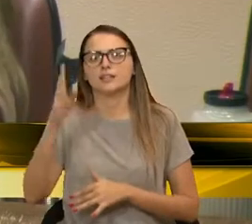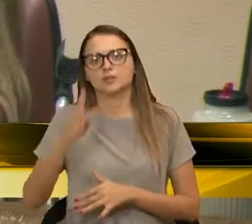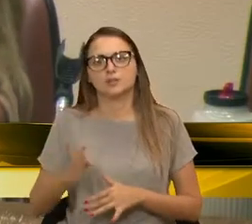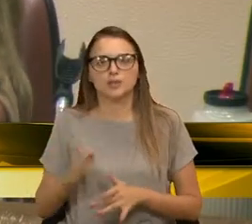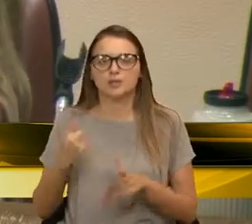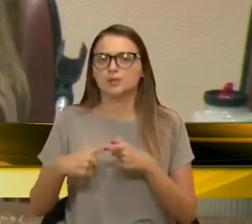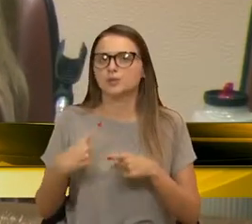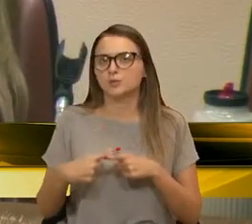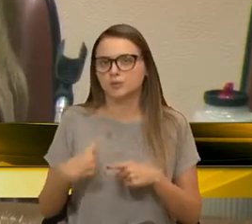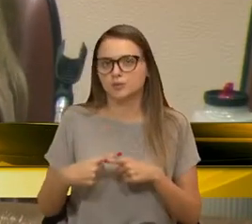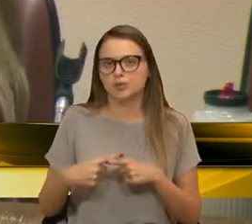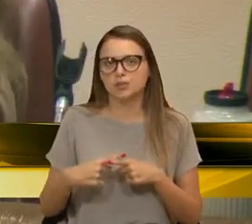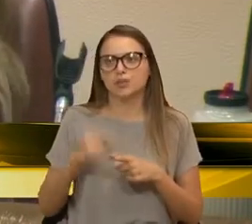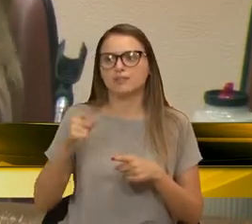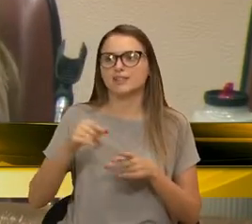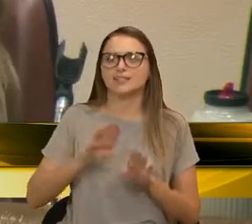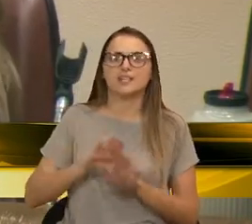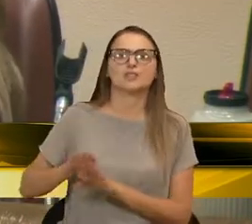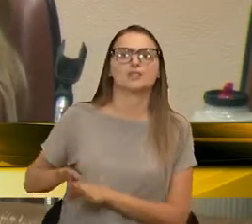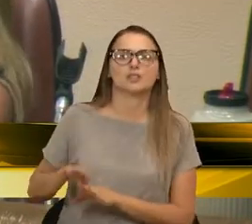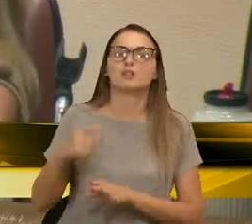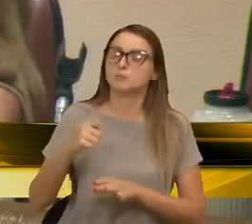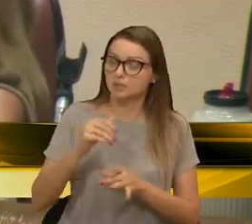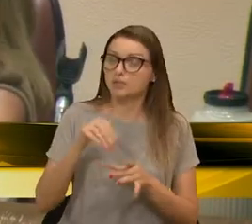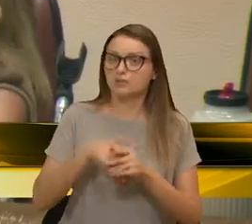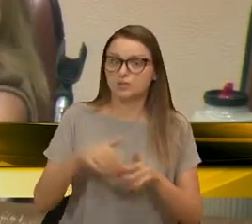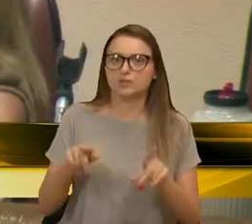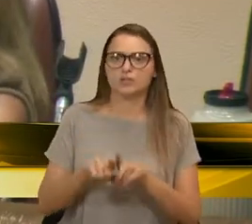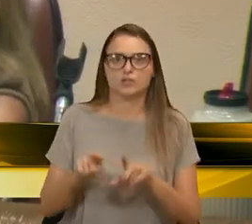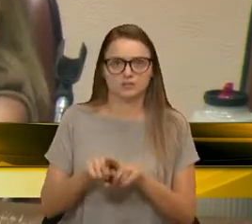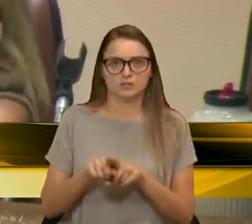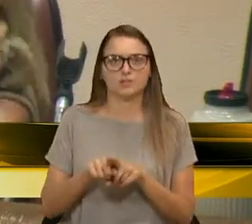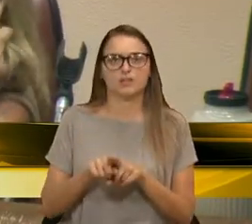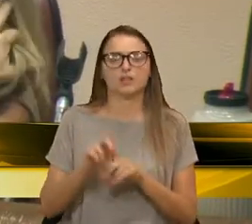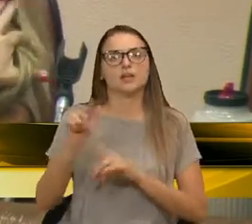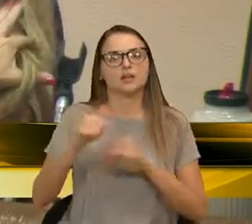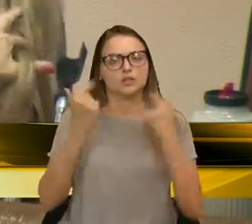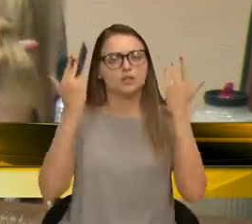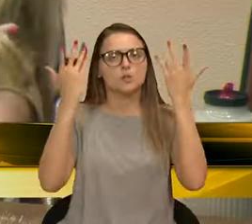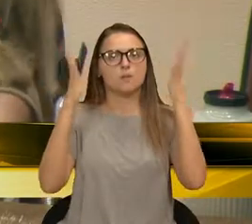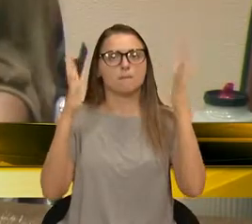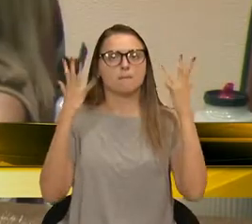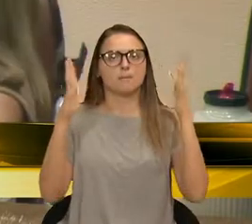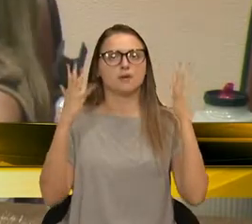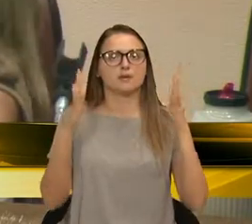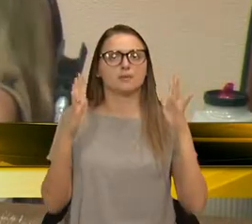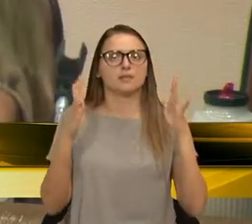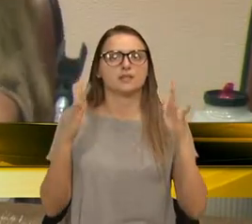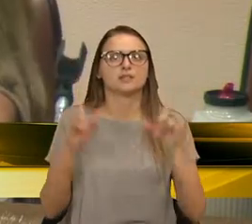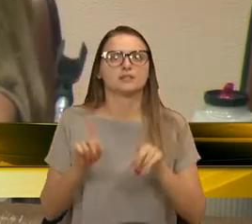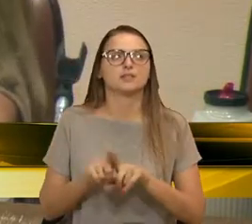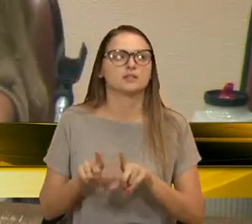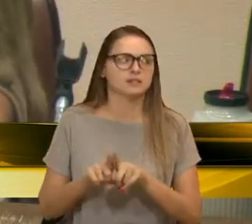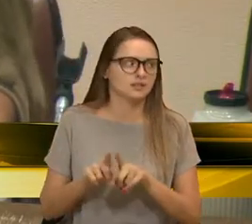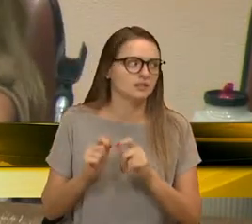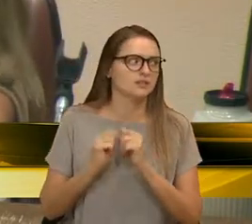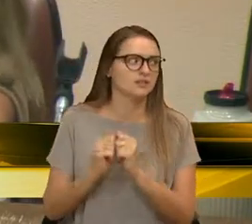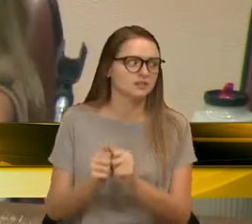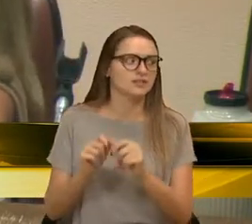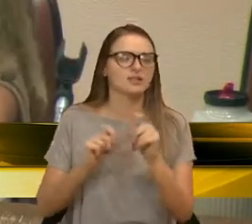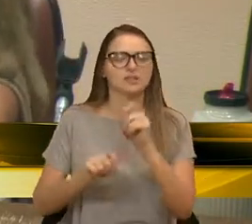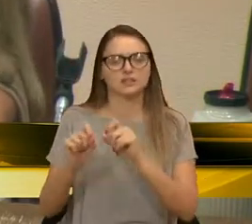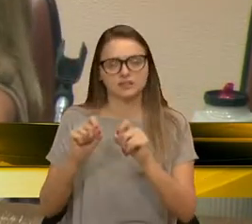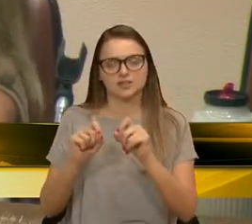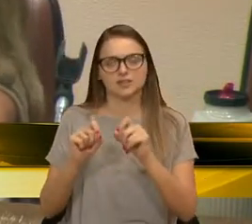ser saqueado. Não, tem que botar, né? Então, parabéns, de fato, a gente... E em outro momento vamos compartilhar o que já